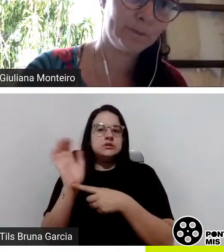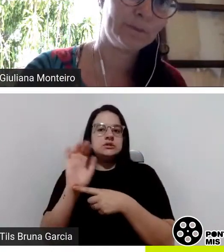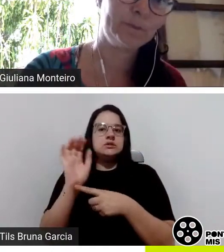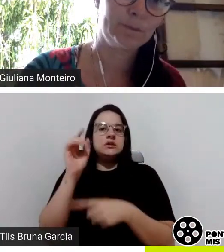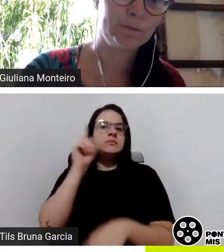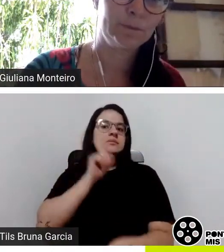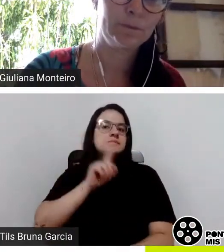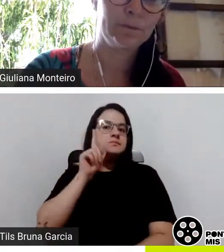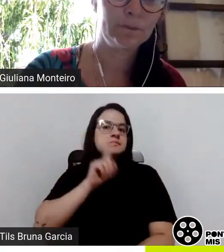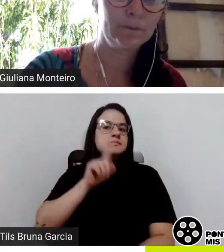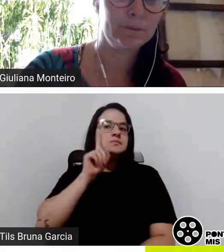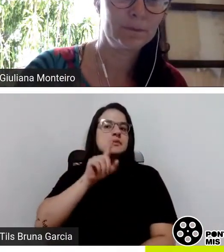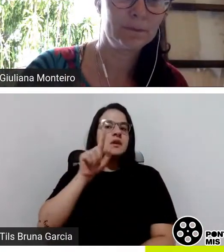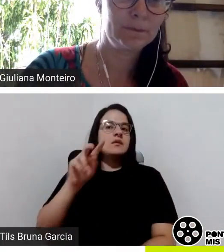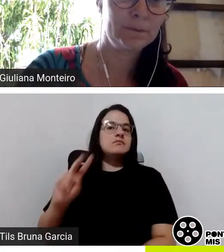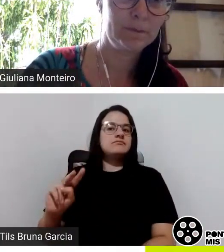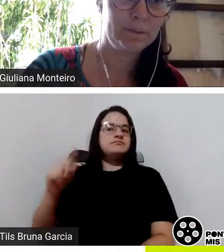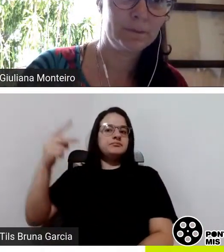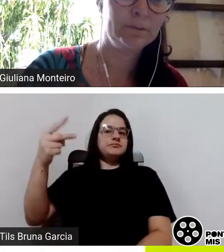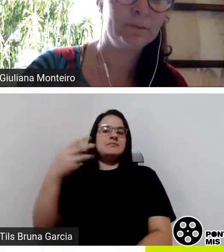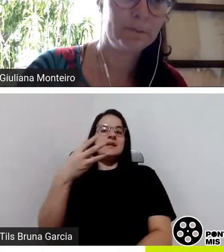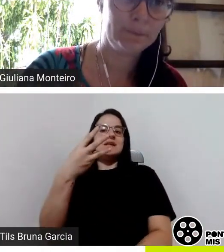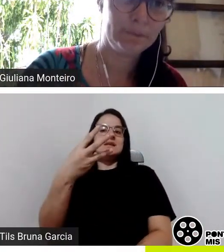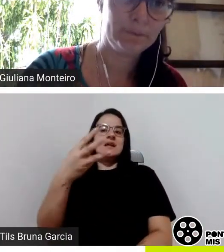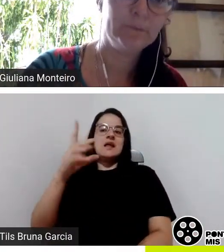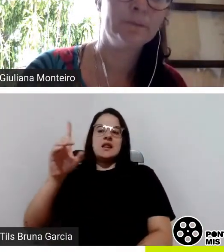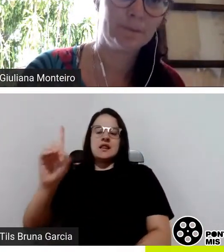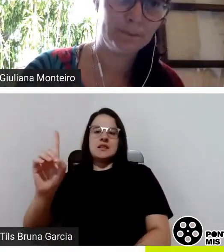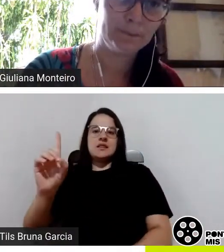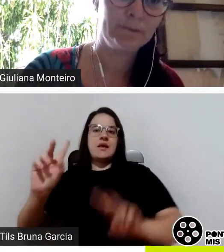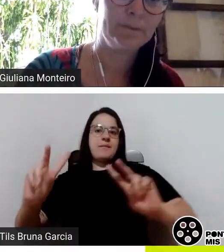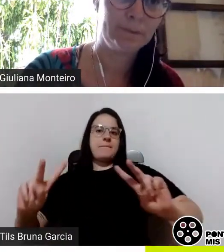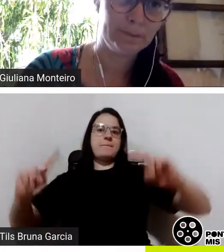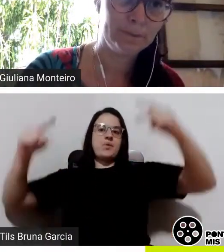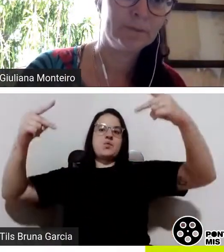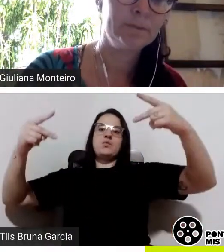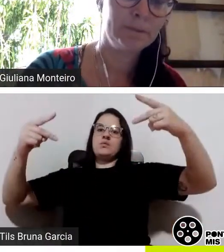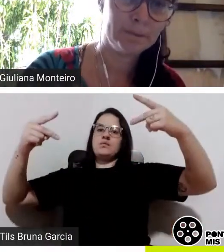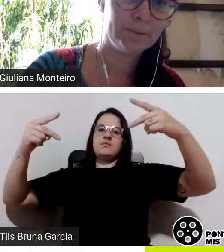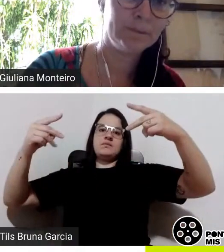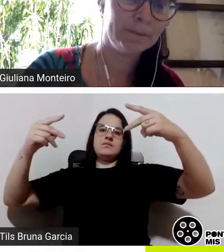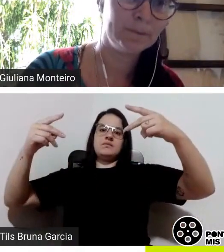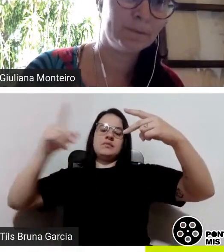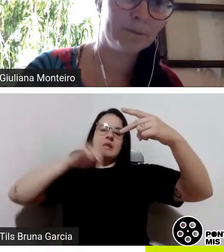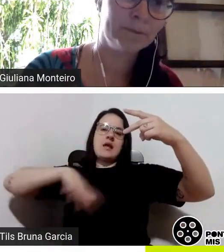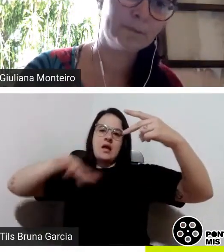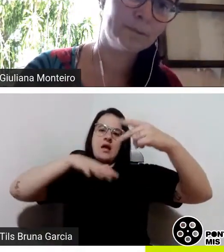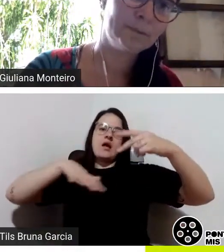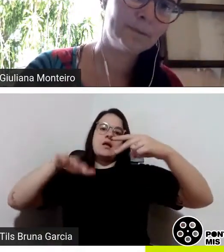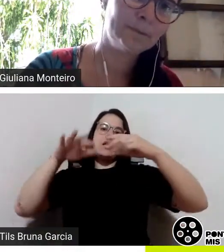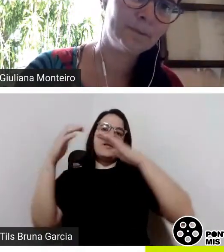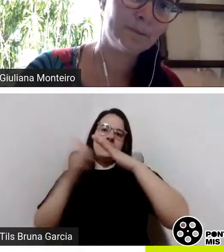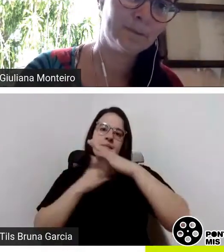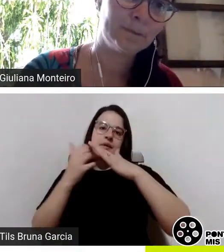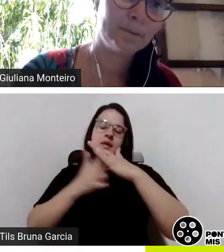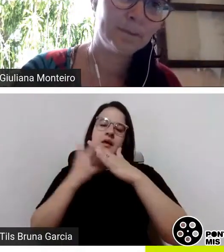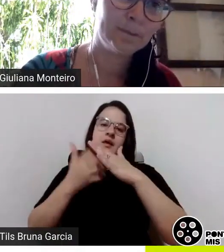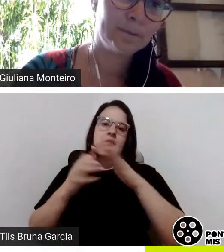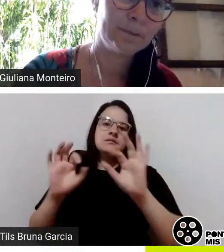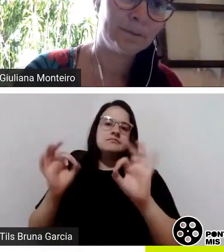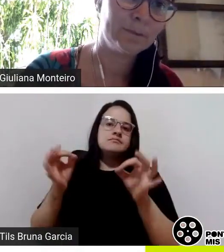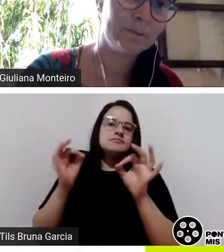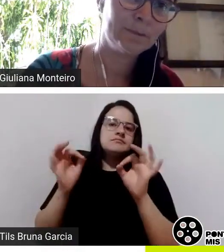negócio 3D combo do McDonald's, filmes corporativos, né? Não são quase